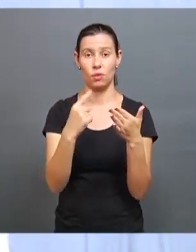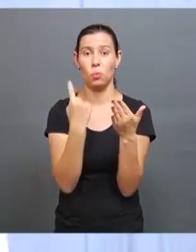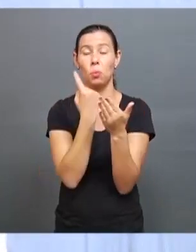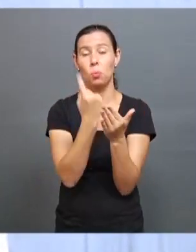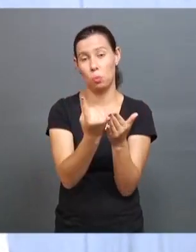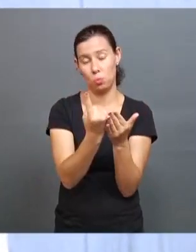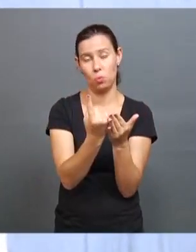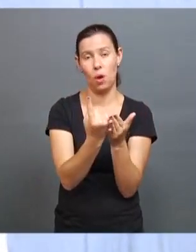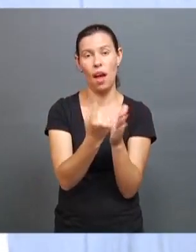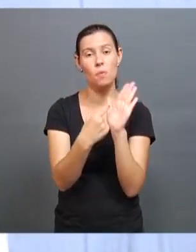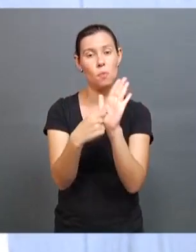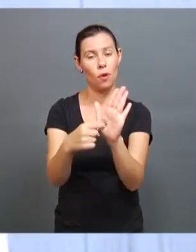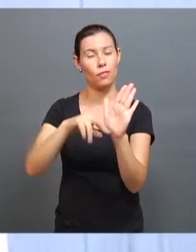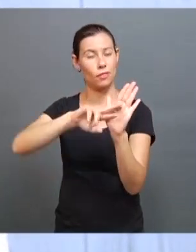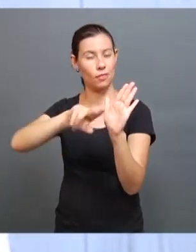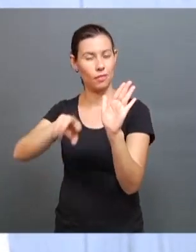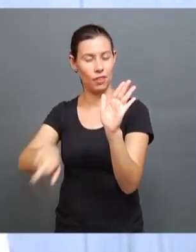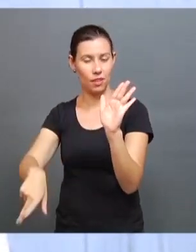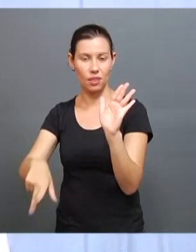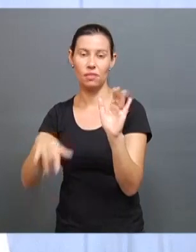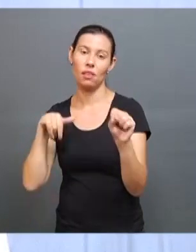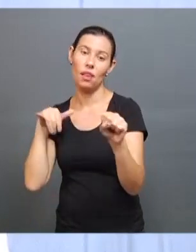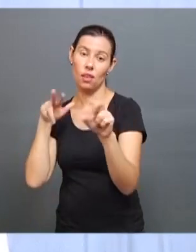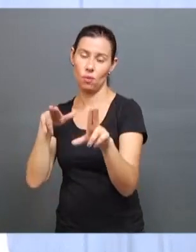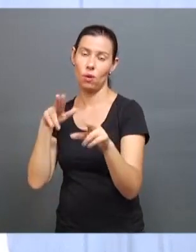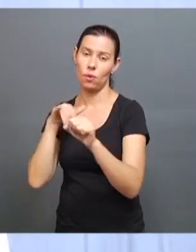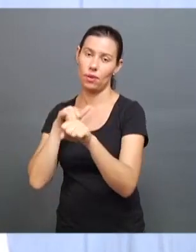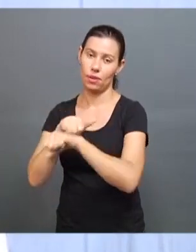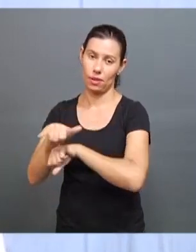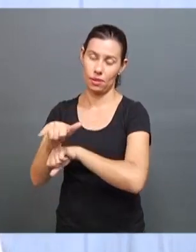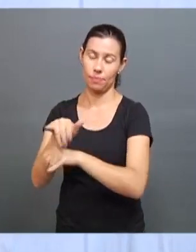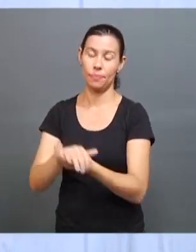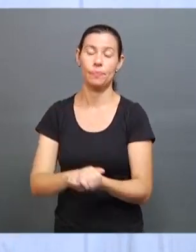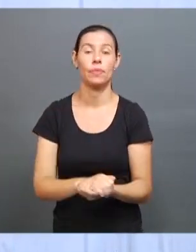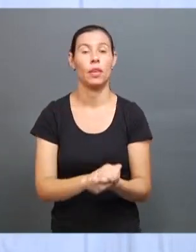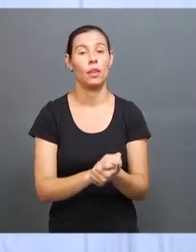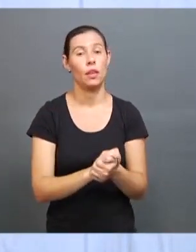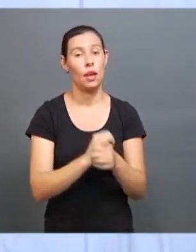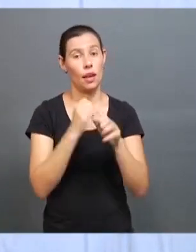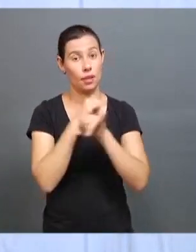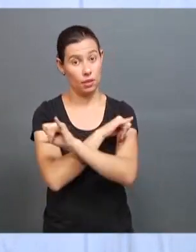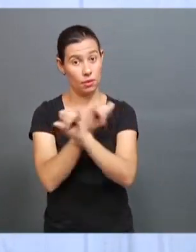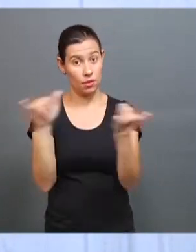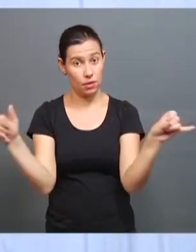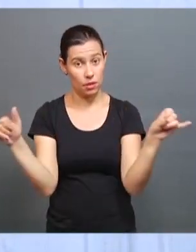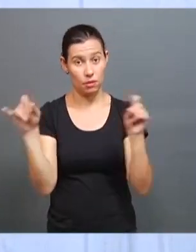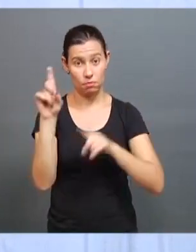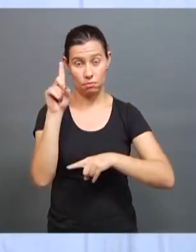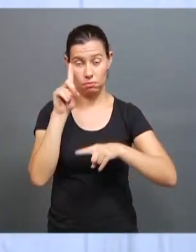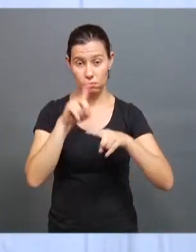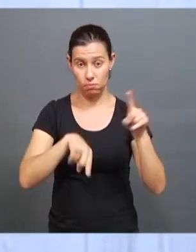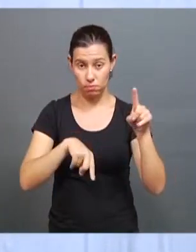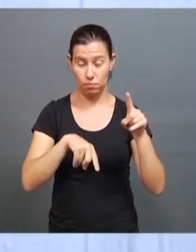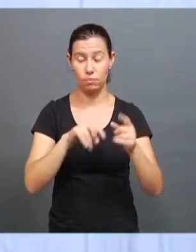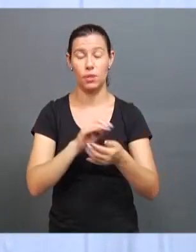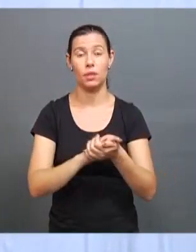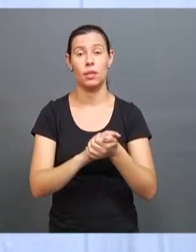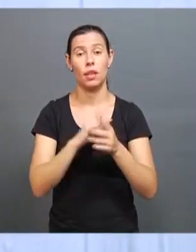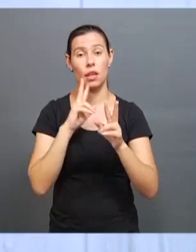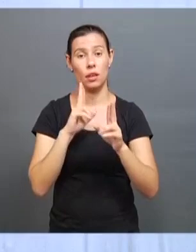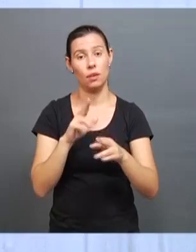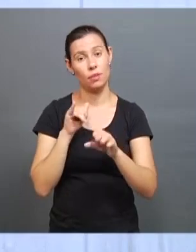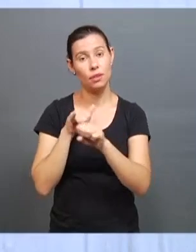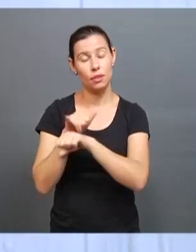são algumas ideias aí do que pode não ser permitido em publicidade e se tornar aí uma publicidade enganosa,